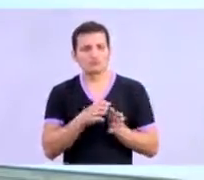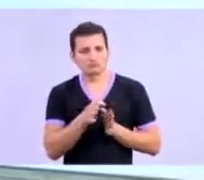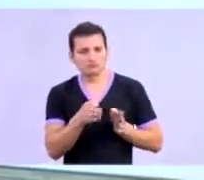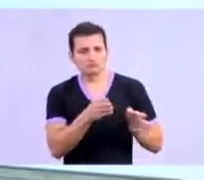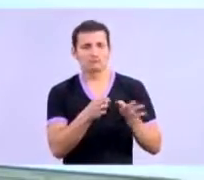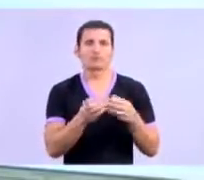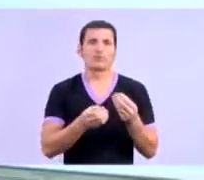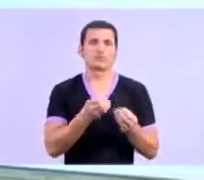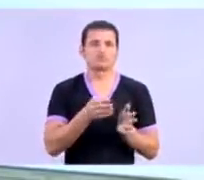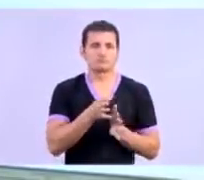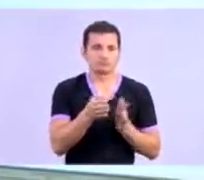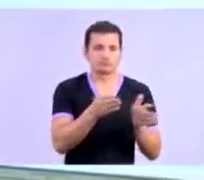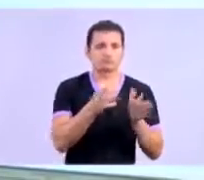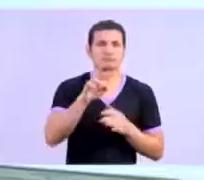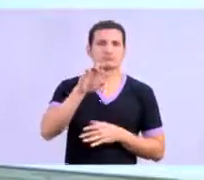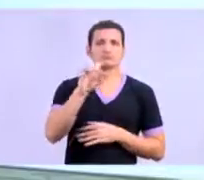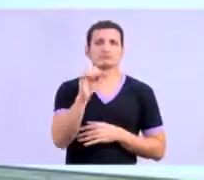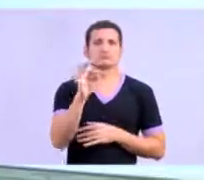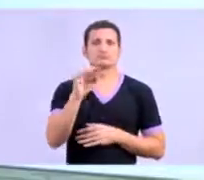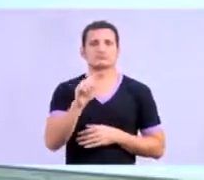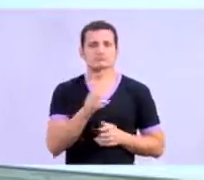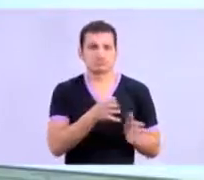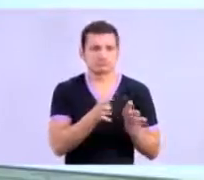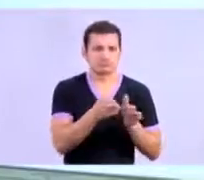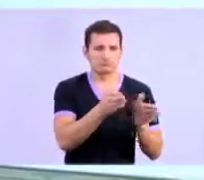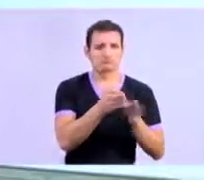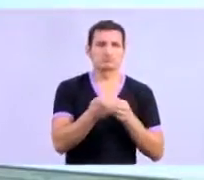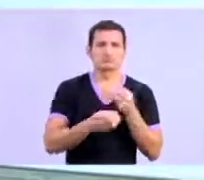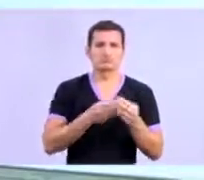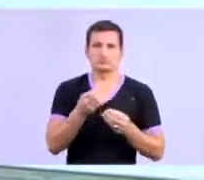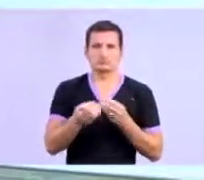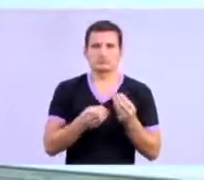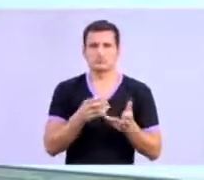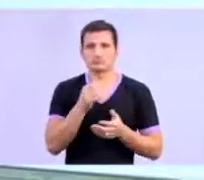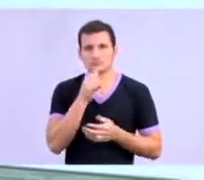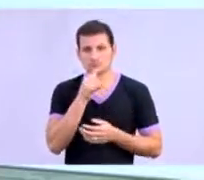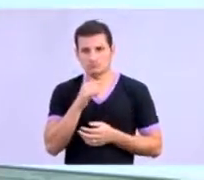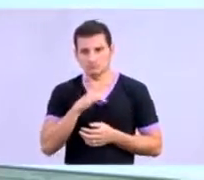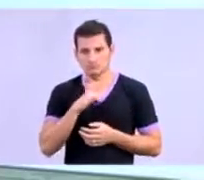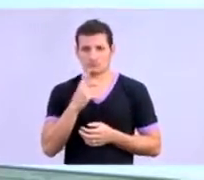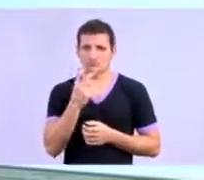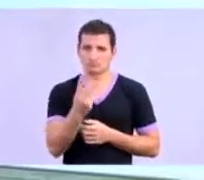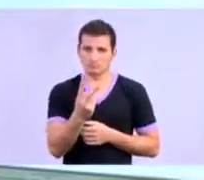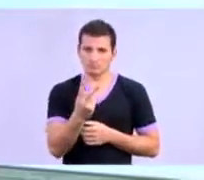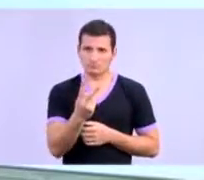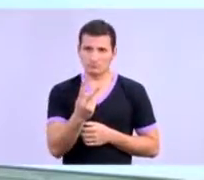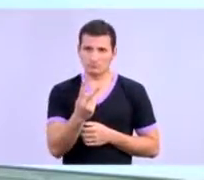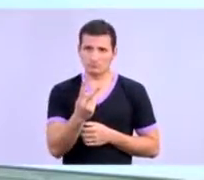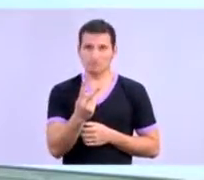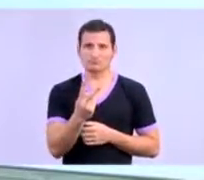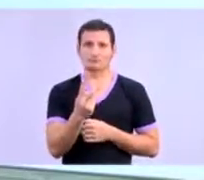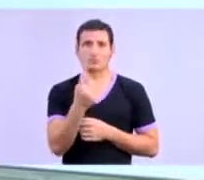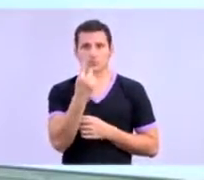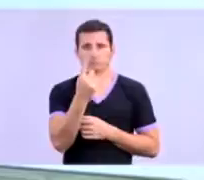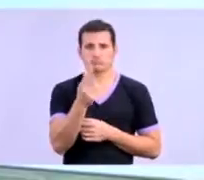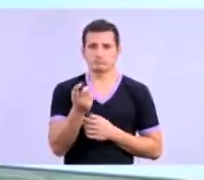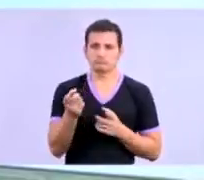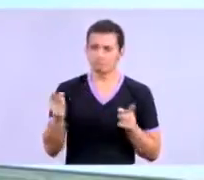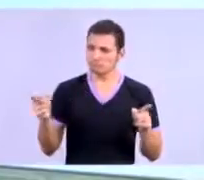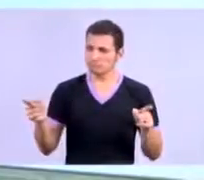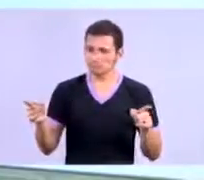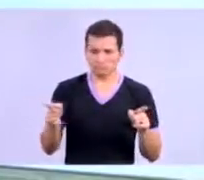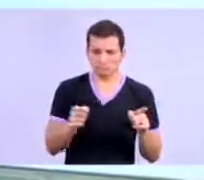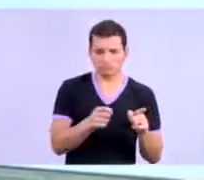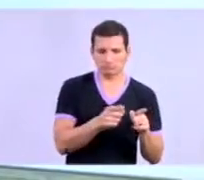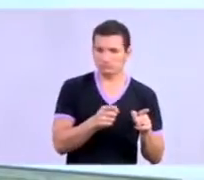que o nome já diz, qual o caminho que eu vou seguir. Se a gente só tem 2 dispositivos e um único caminho, é simples, o caminho